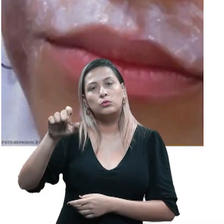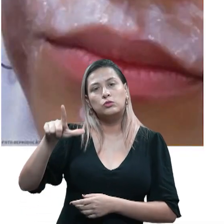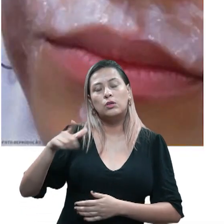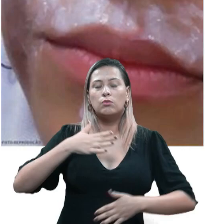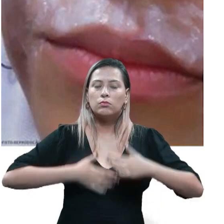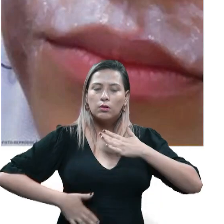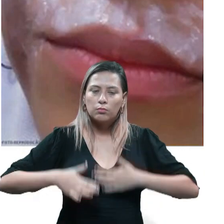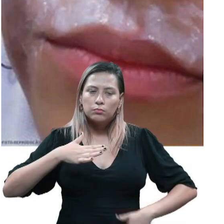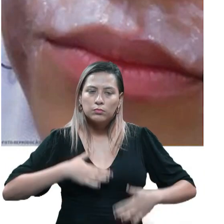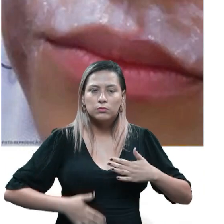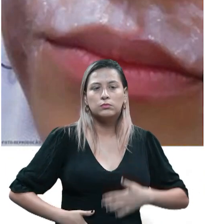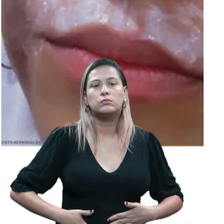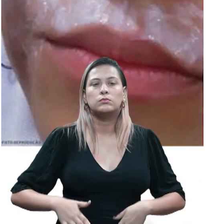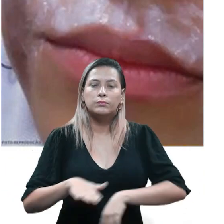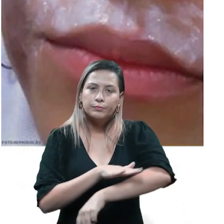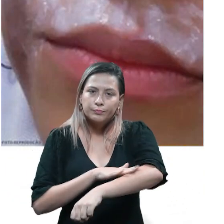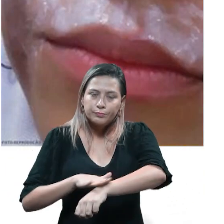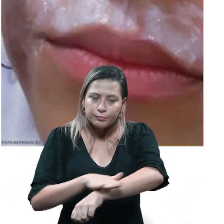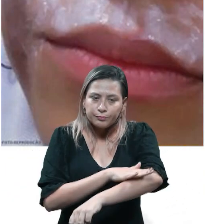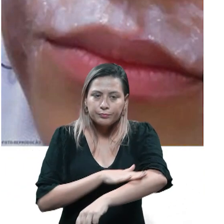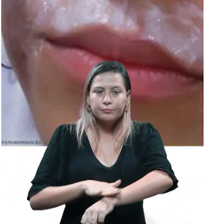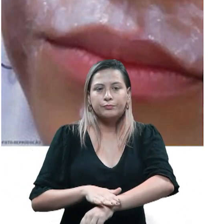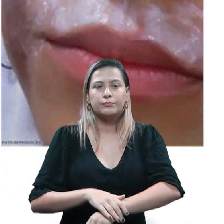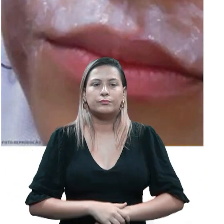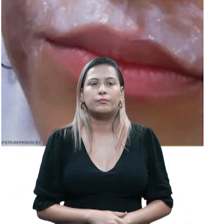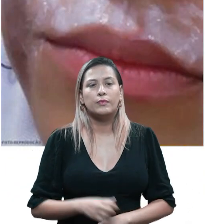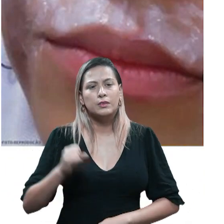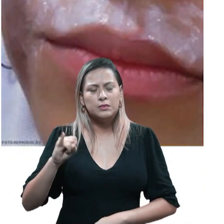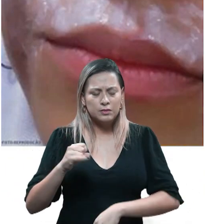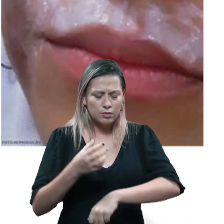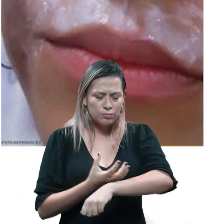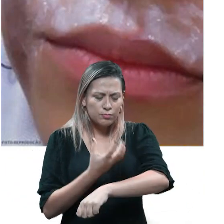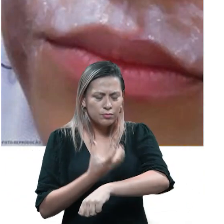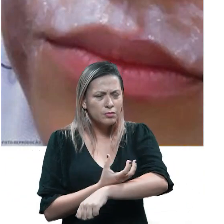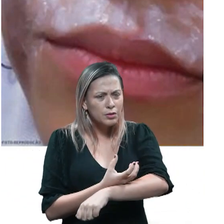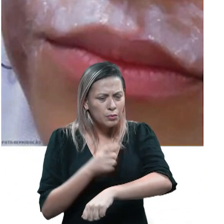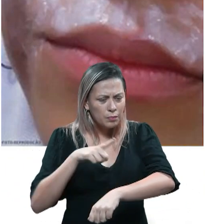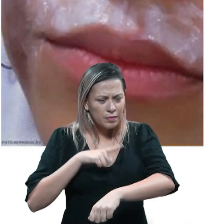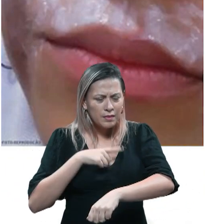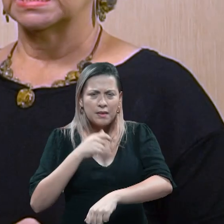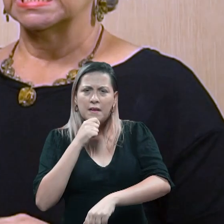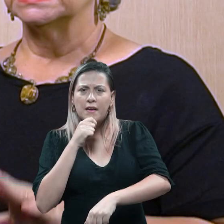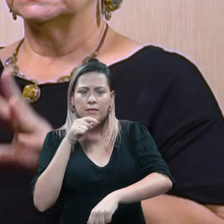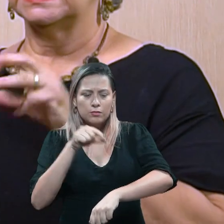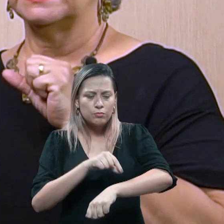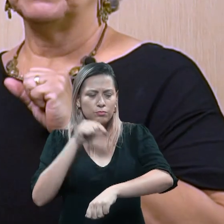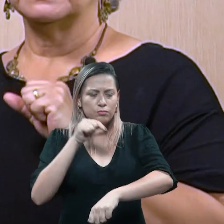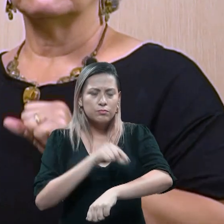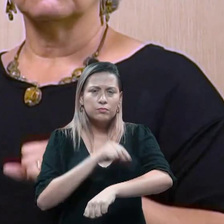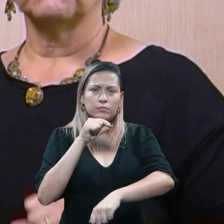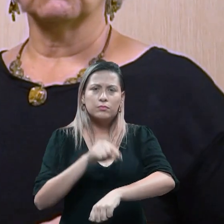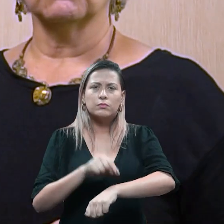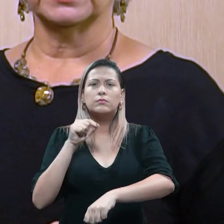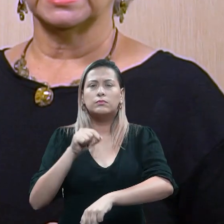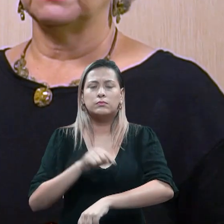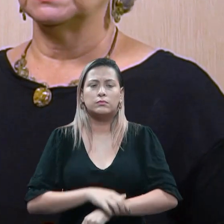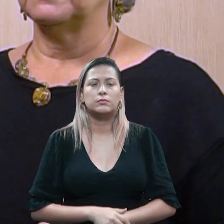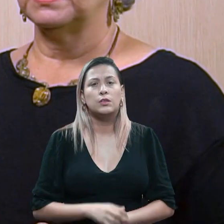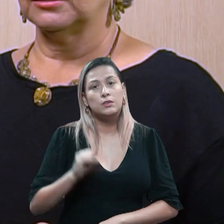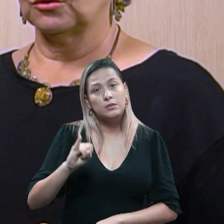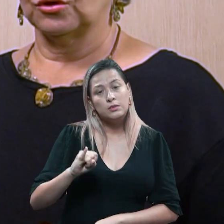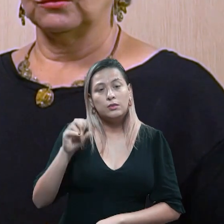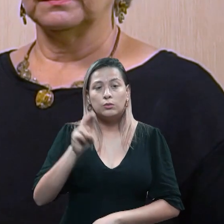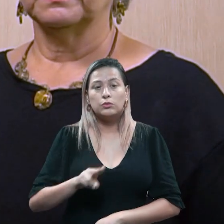calmante. Caso ainda reste algum fio, retire-o com pinça. Se a depilação for com